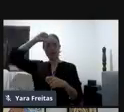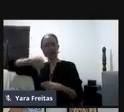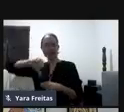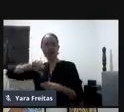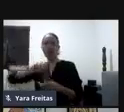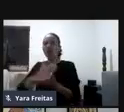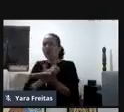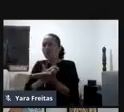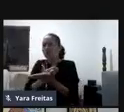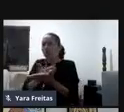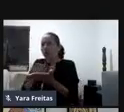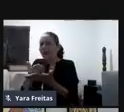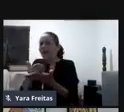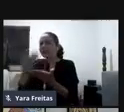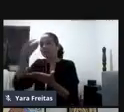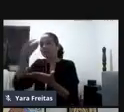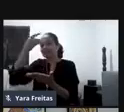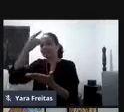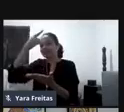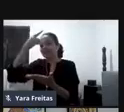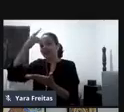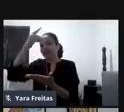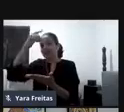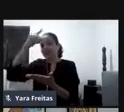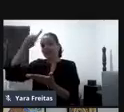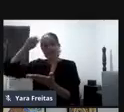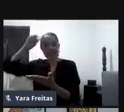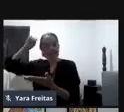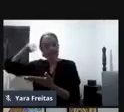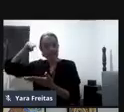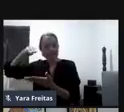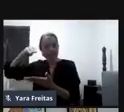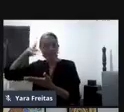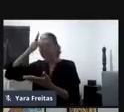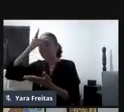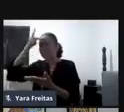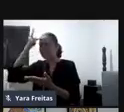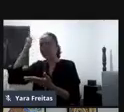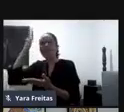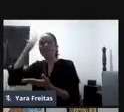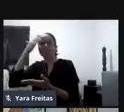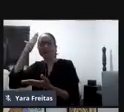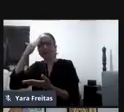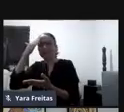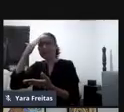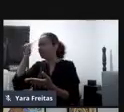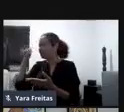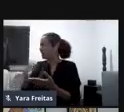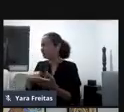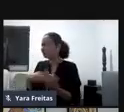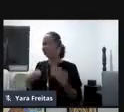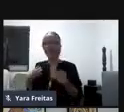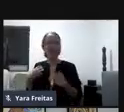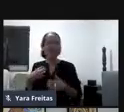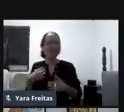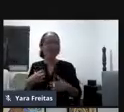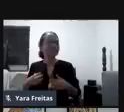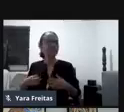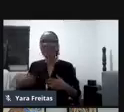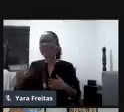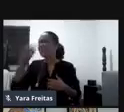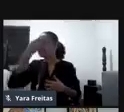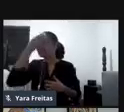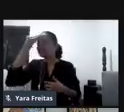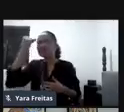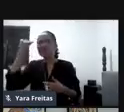início da demência, tá? Às vezes a pessoa já sabe que não está legal da memória,